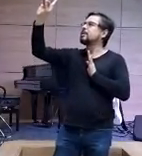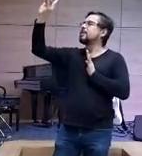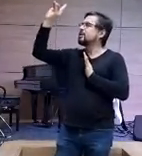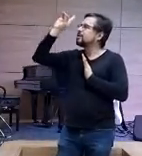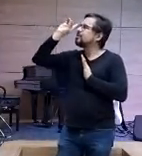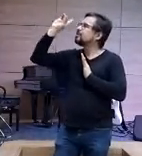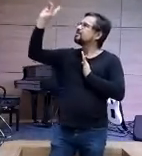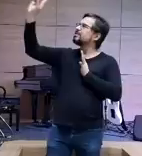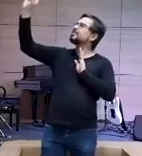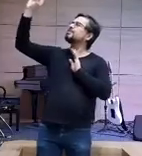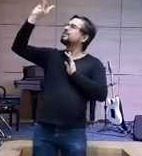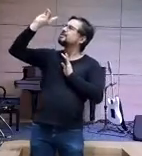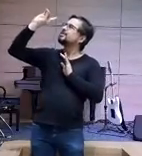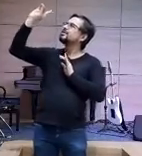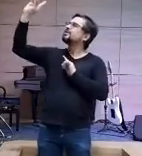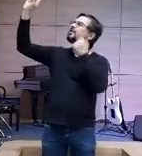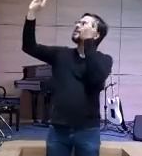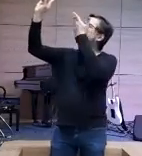adorarei